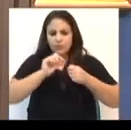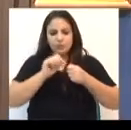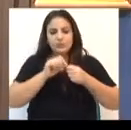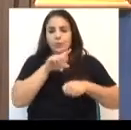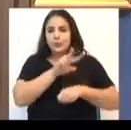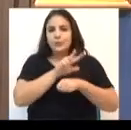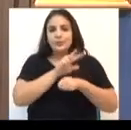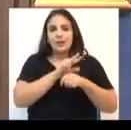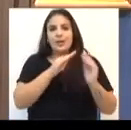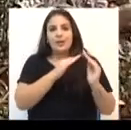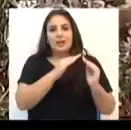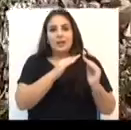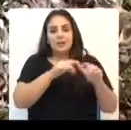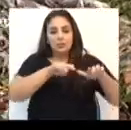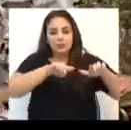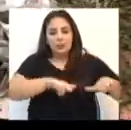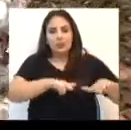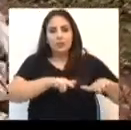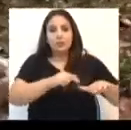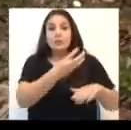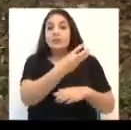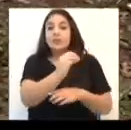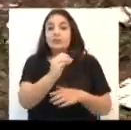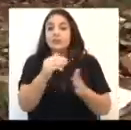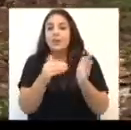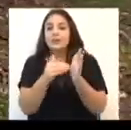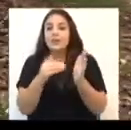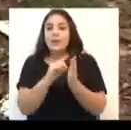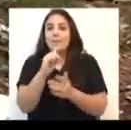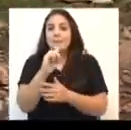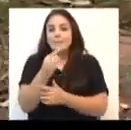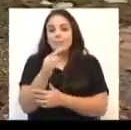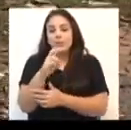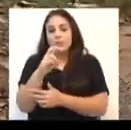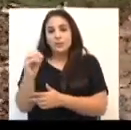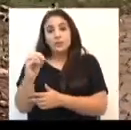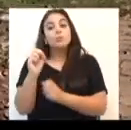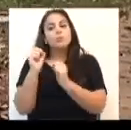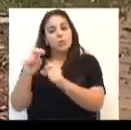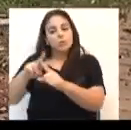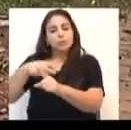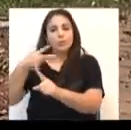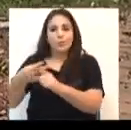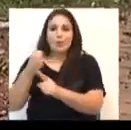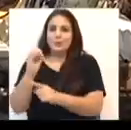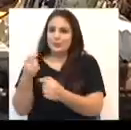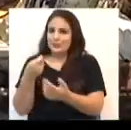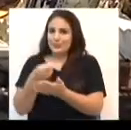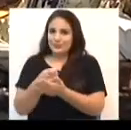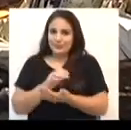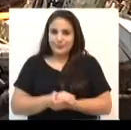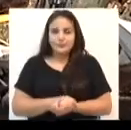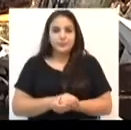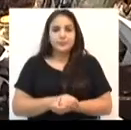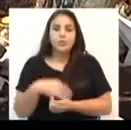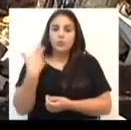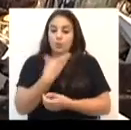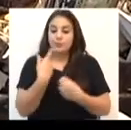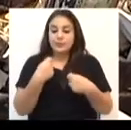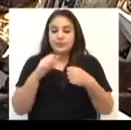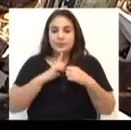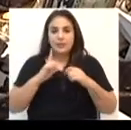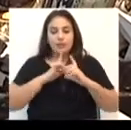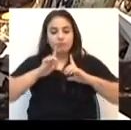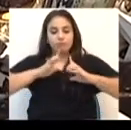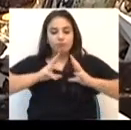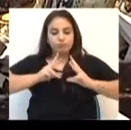essa manutenção é de R$ 300 a R$ 1.500, podendo então dobrá-la, né, caso ele for reincidente. O que nós temos que ter? Os terrenos limpos.